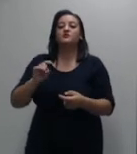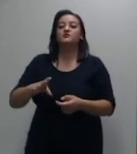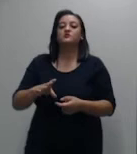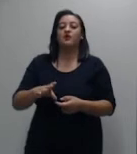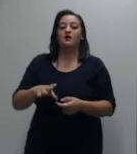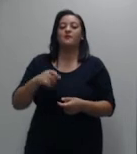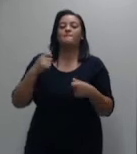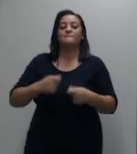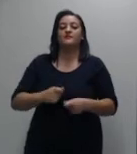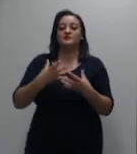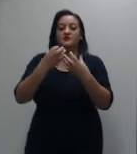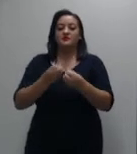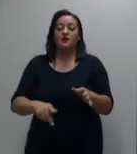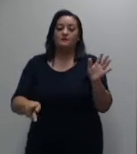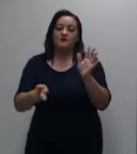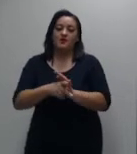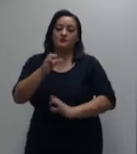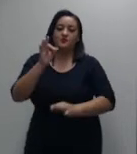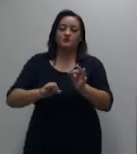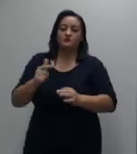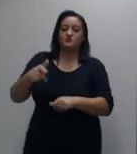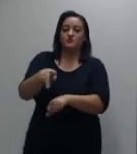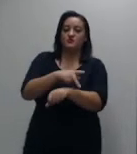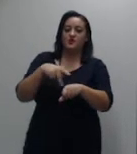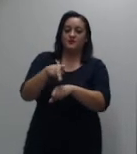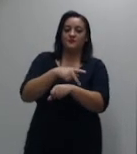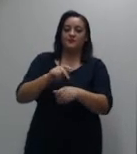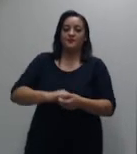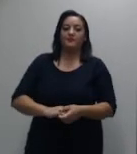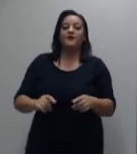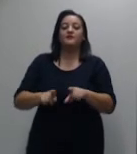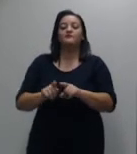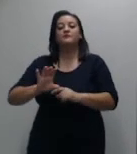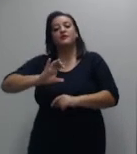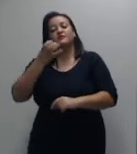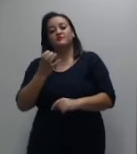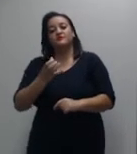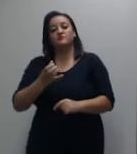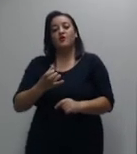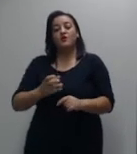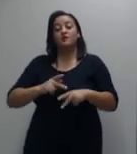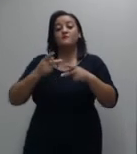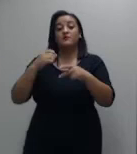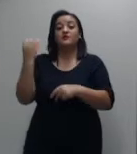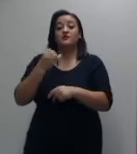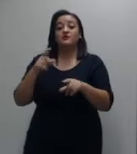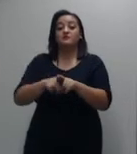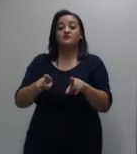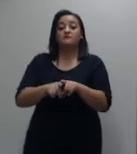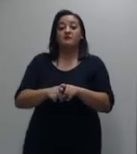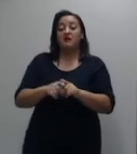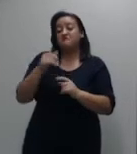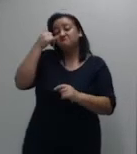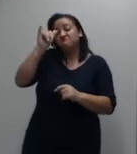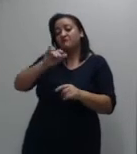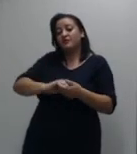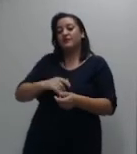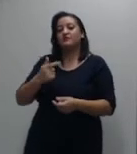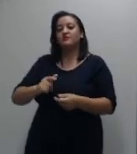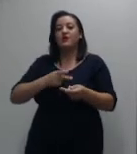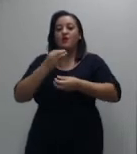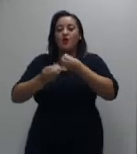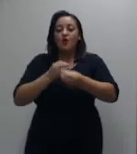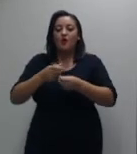aferido pelo próprio juízo estrangeiro provar todo de Tais decisões conjunto Senhor e alcance foi ignorado não vejo como possa